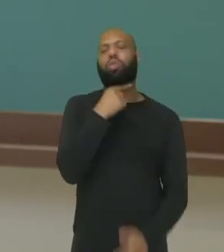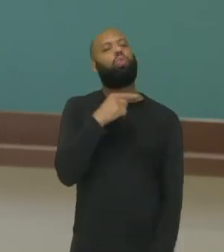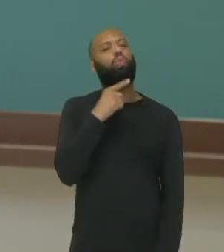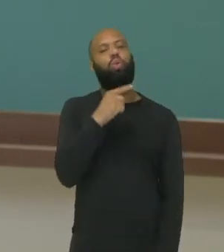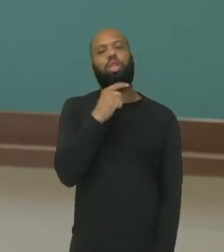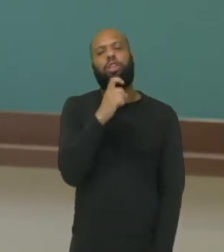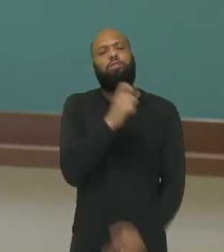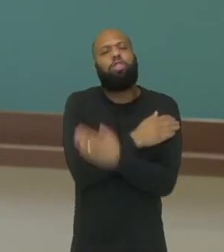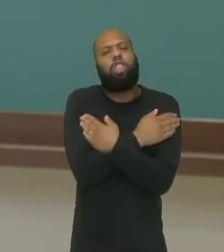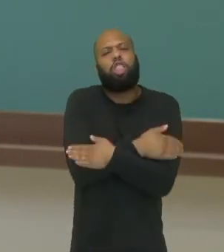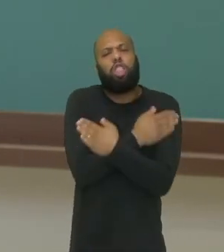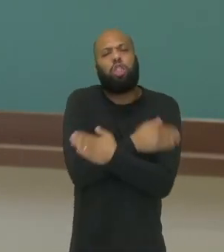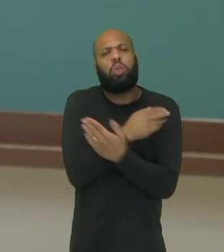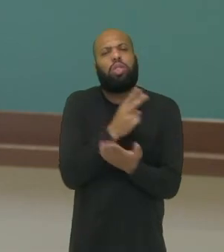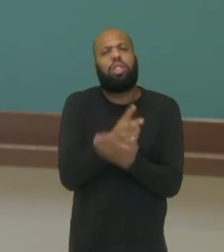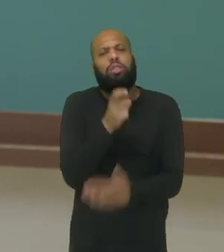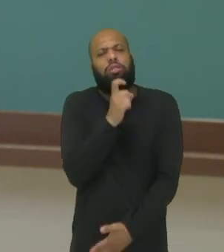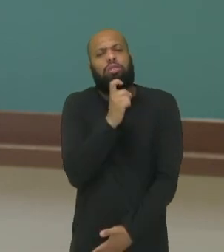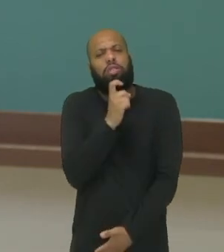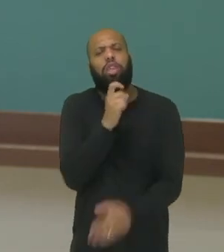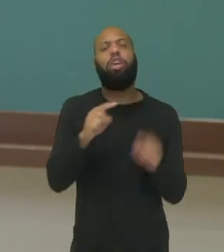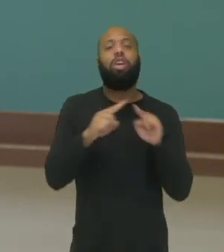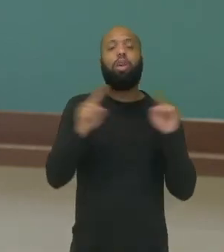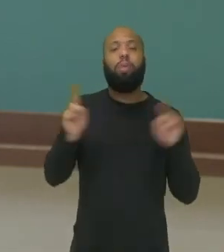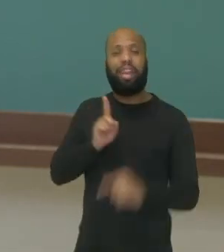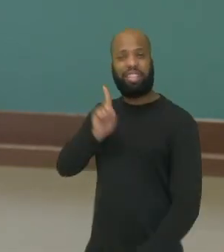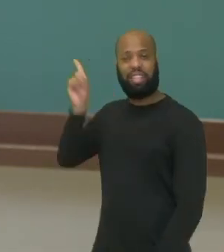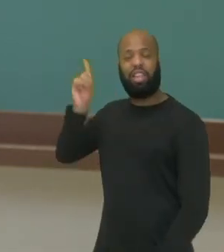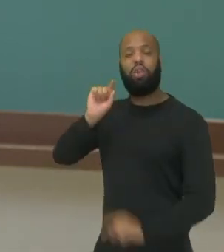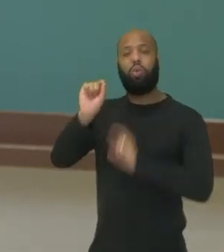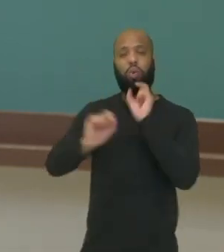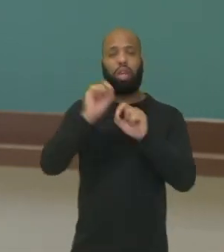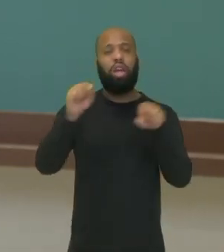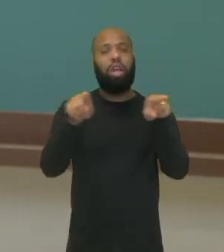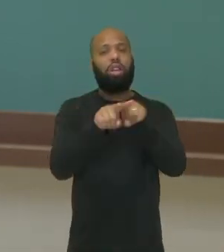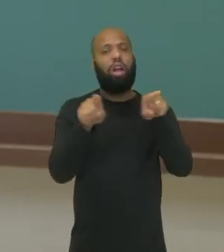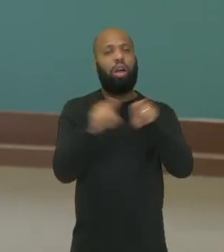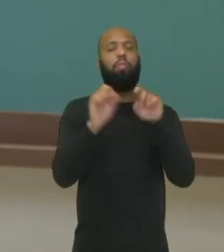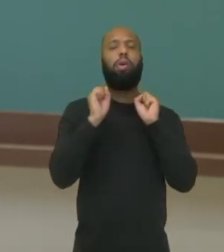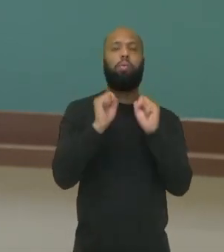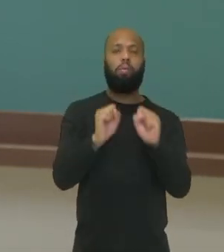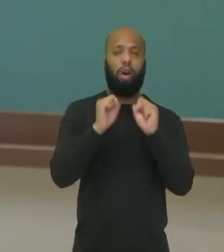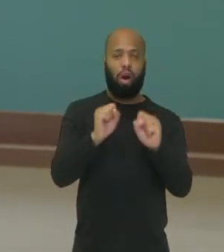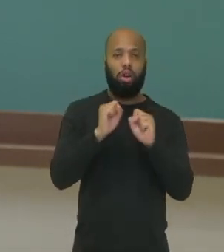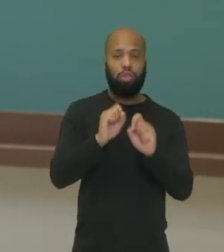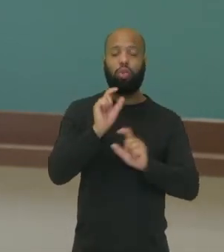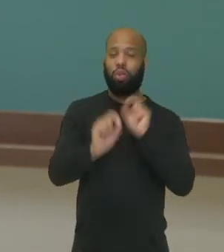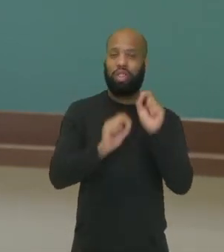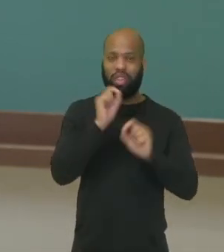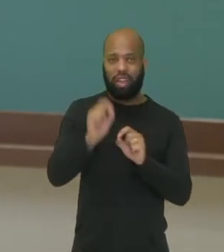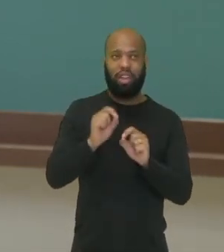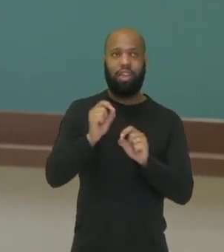nenhum. Mas também, gente, o efeito estufa, ele pode aumentar.